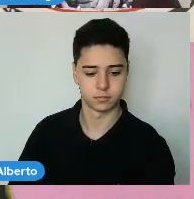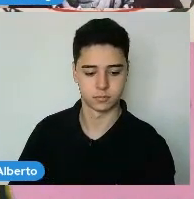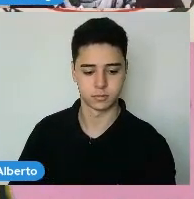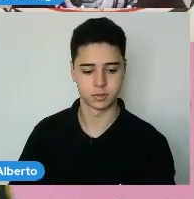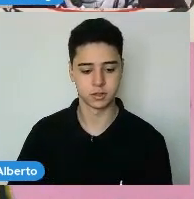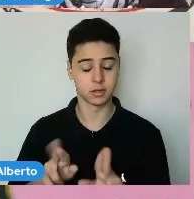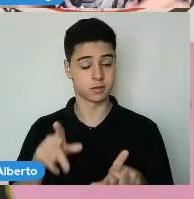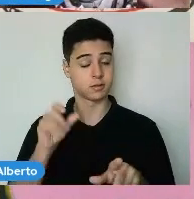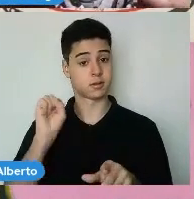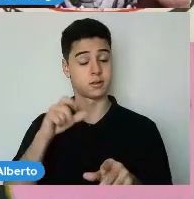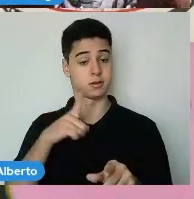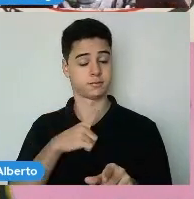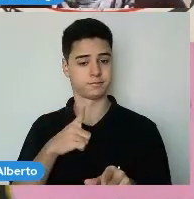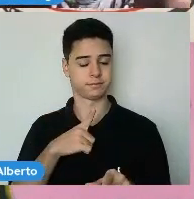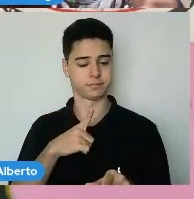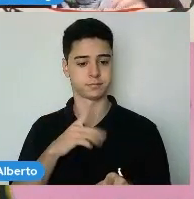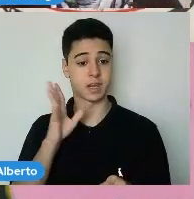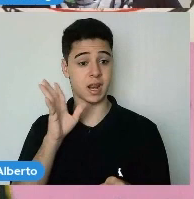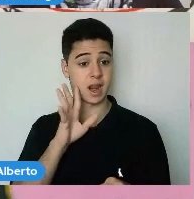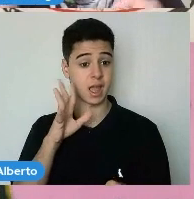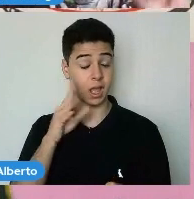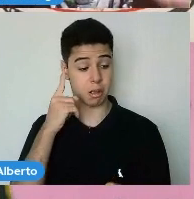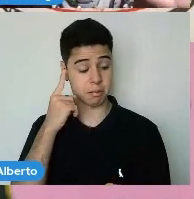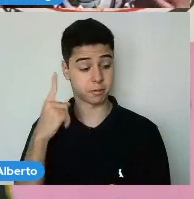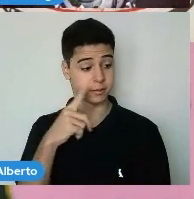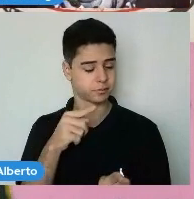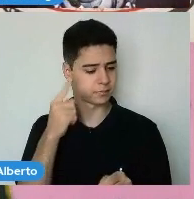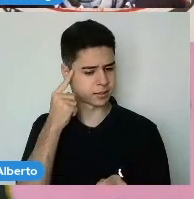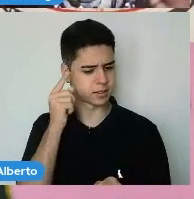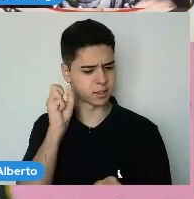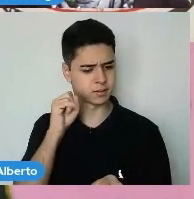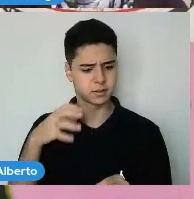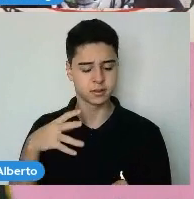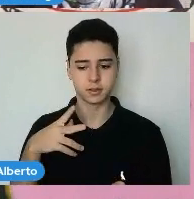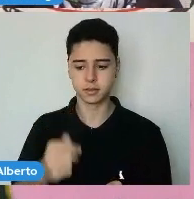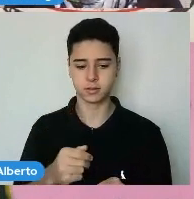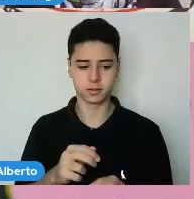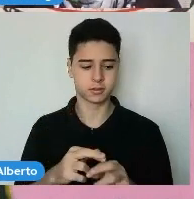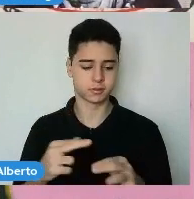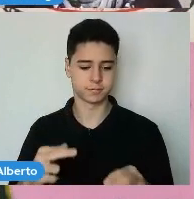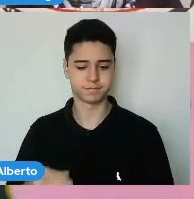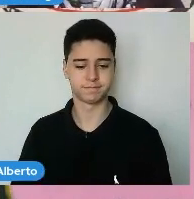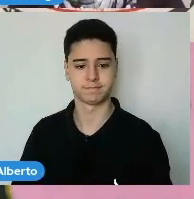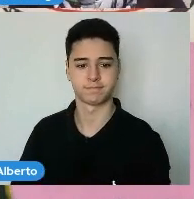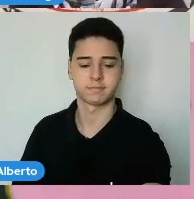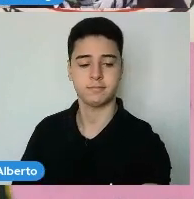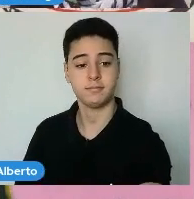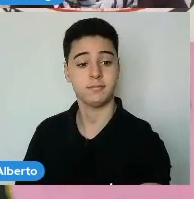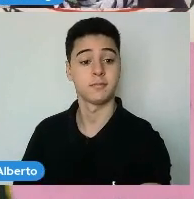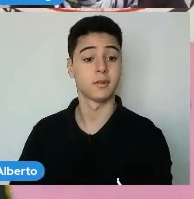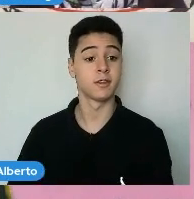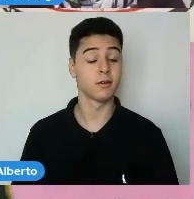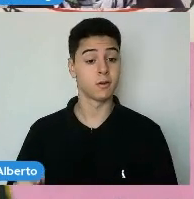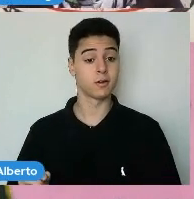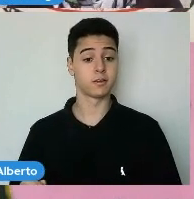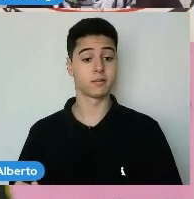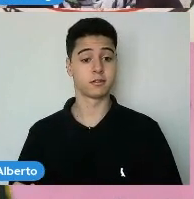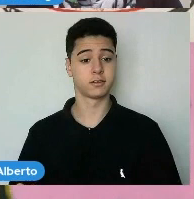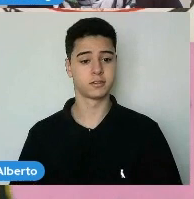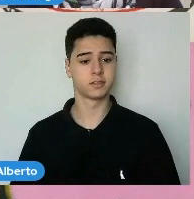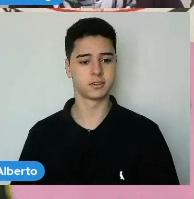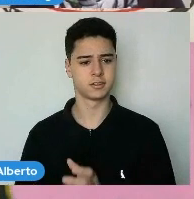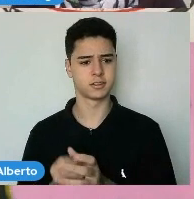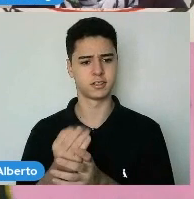tá? É bacana a gente pensar esses extremos que vão surgindo na arte contemporânea.